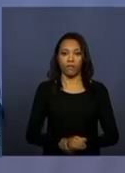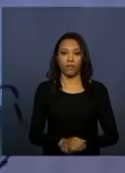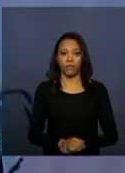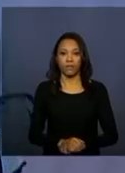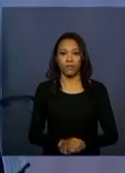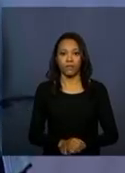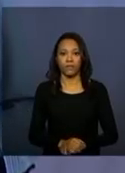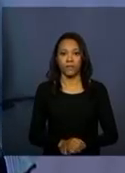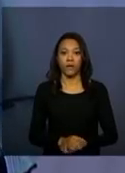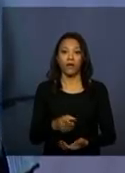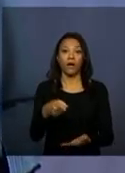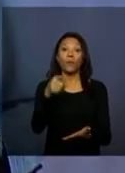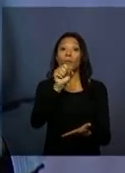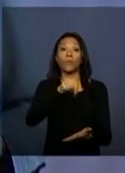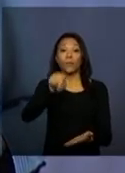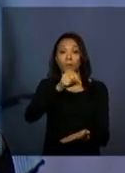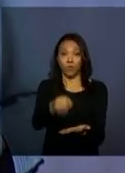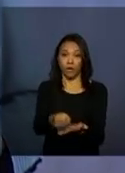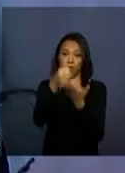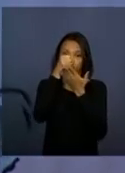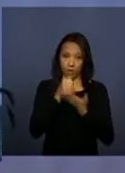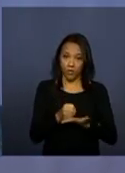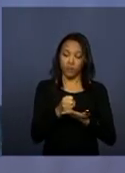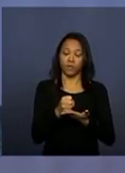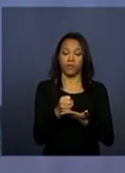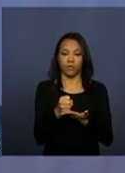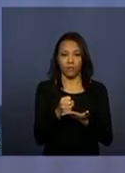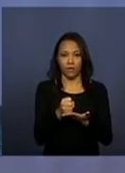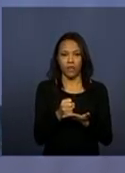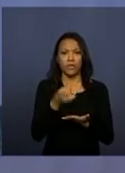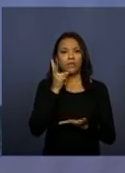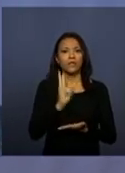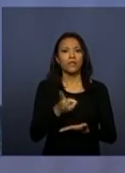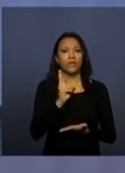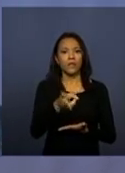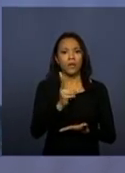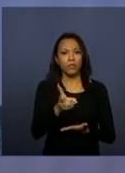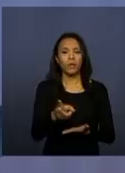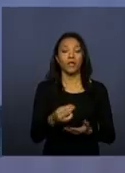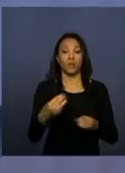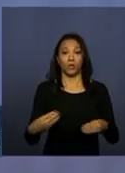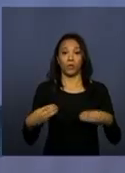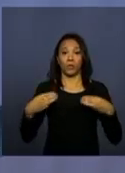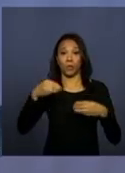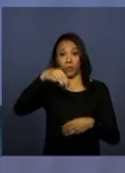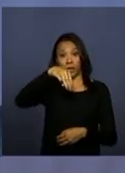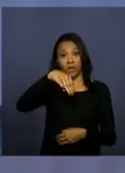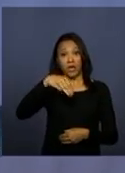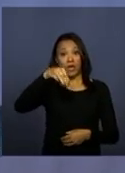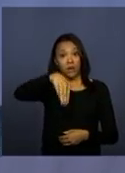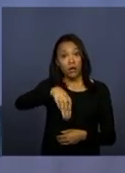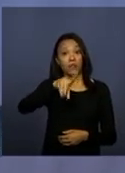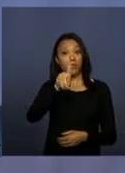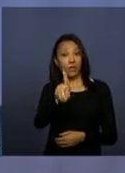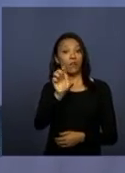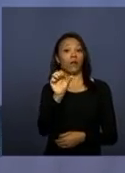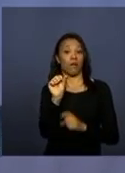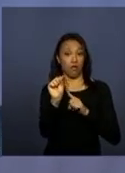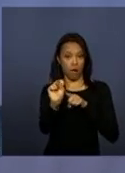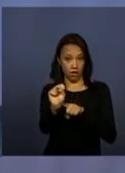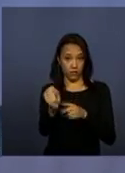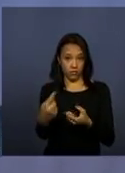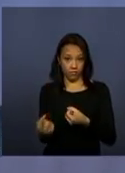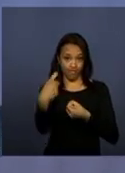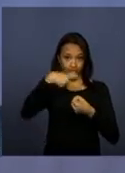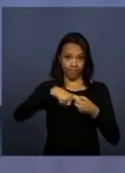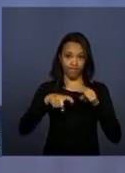a assistência que, através do Ministério de Desenvolvimento Social e Combate à